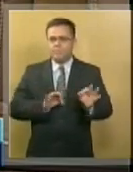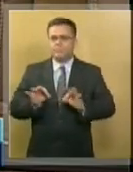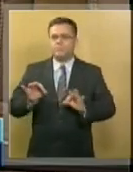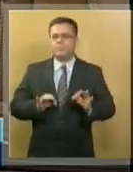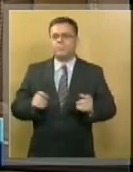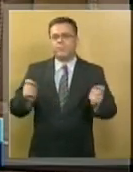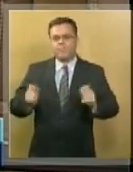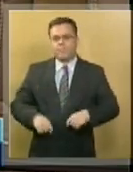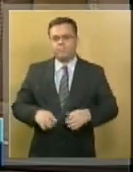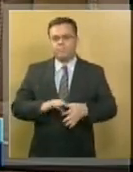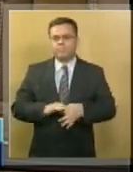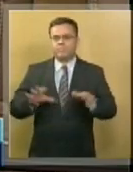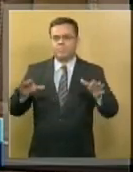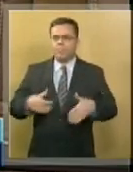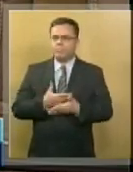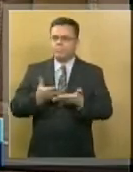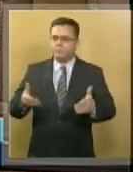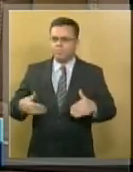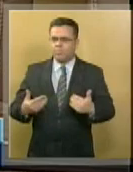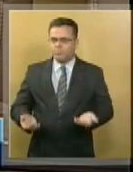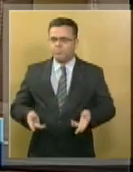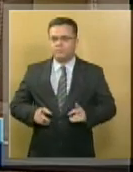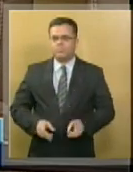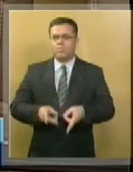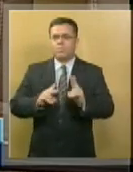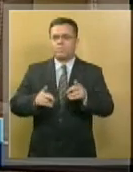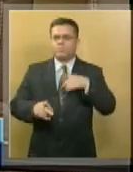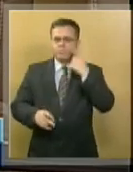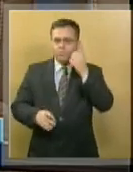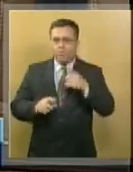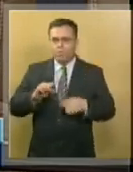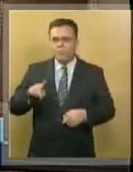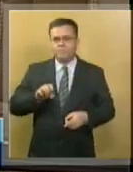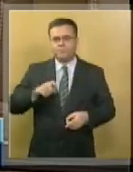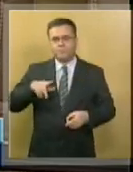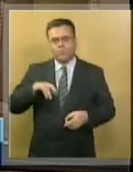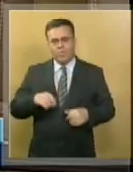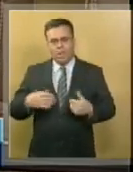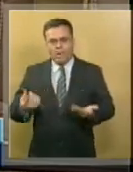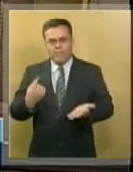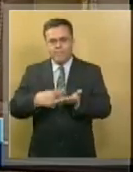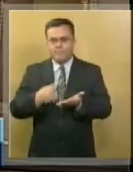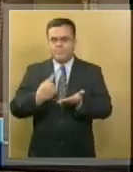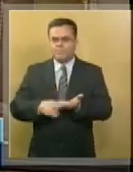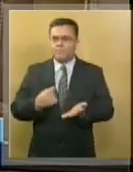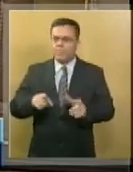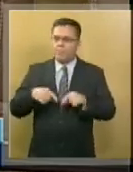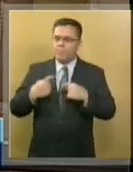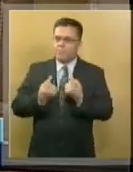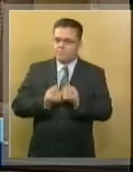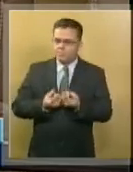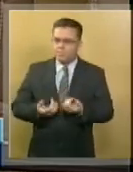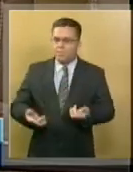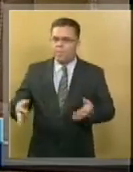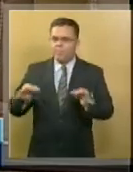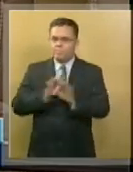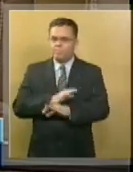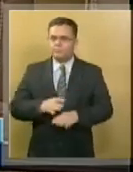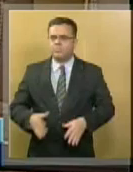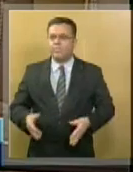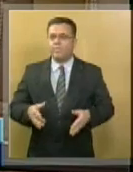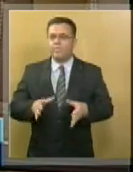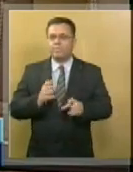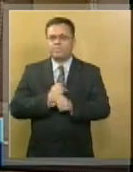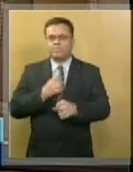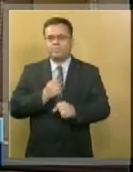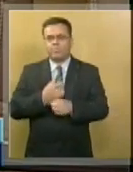para serem deliberadas. Em seguida, o deputado Zezinho Guimarães, pela ordem, convocou reunião da Comissão de Economia, Finanças, Orçamento e